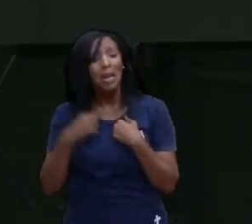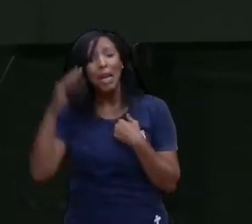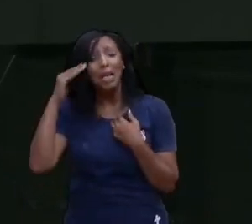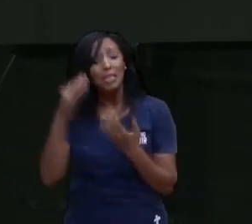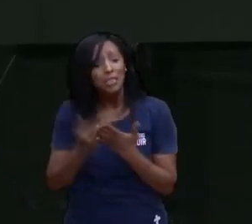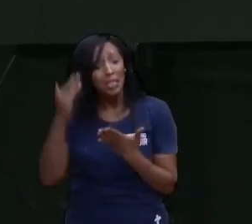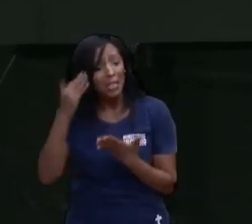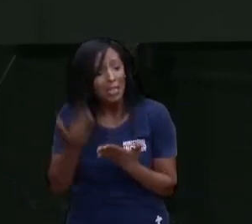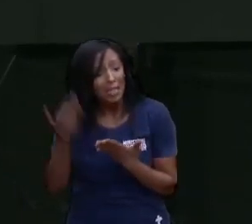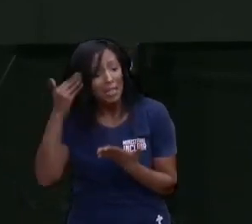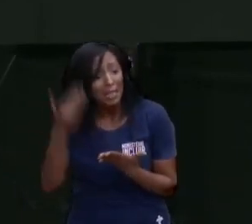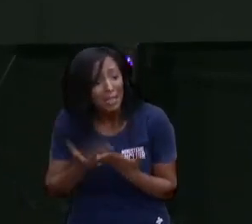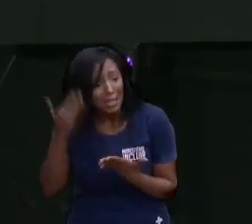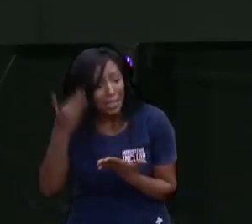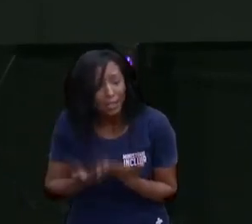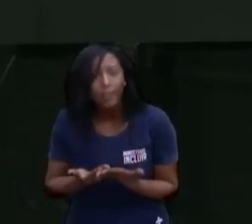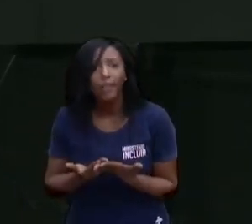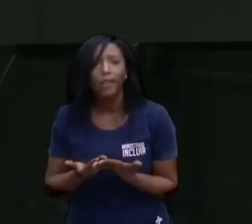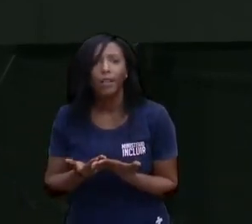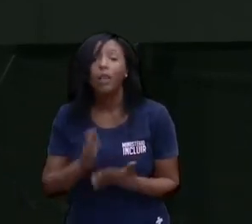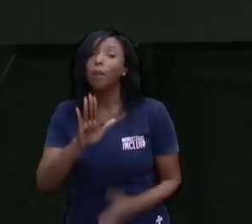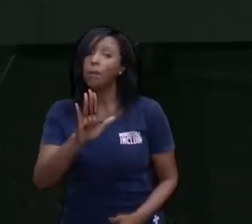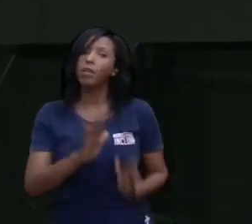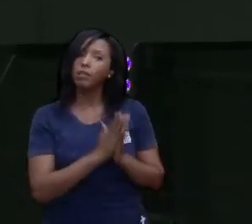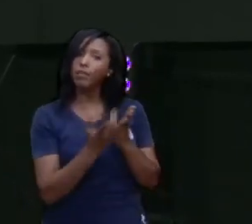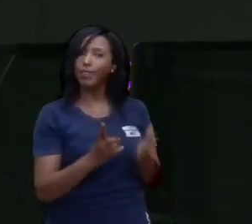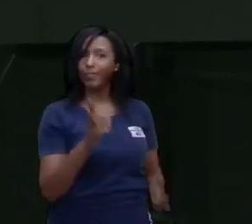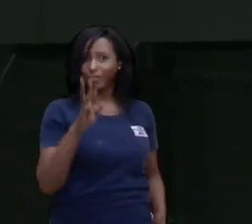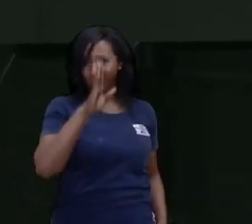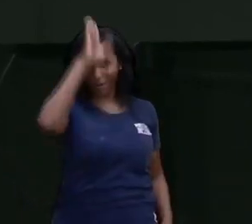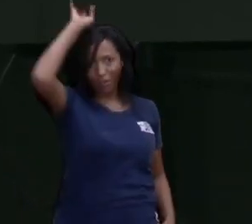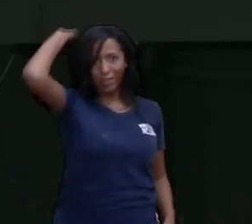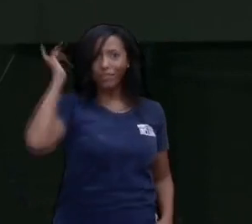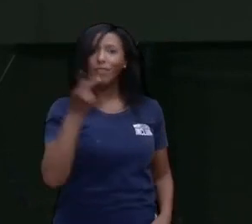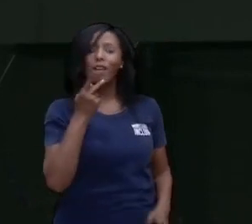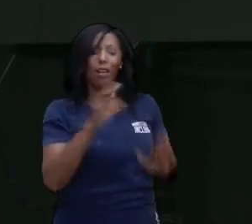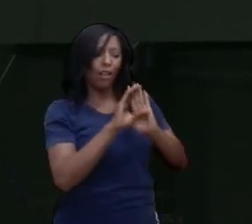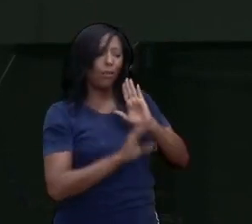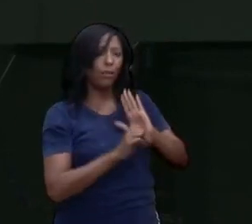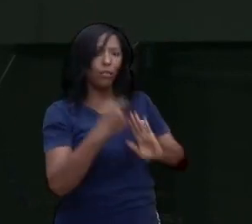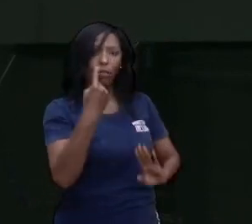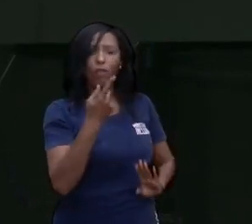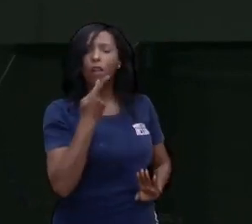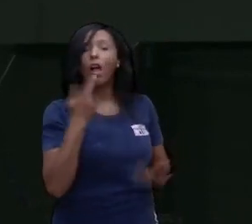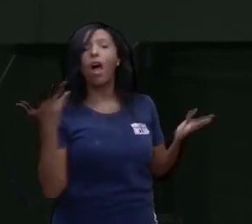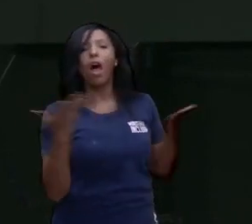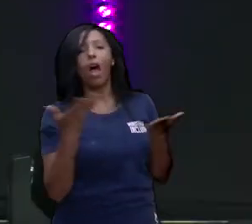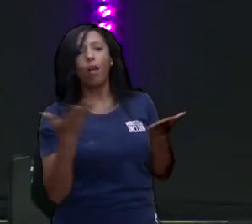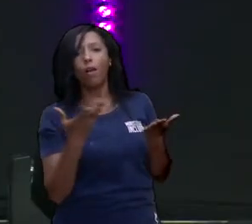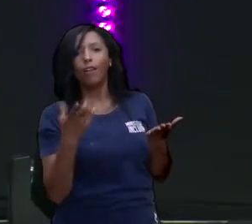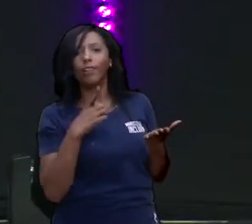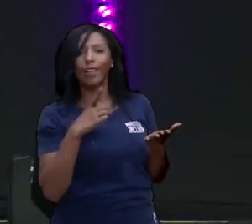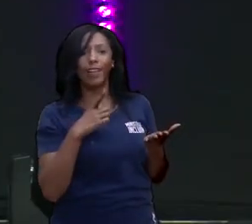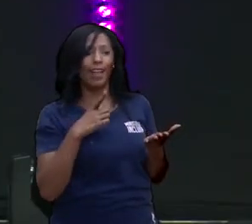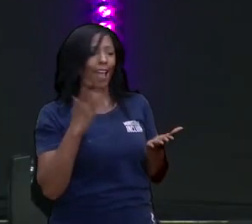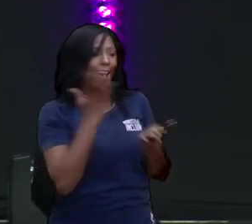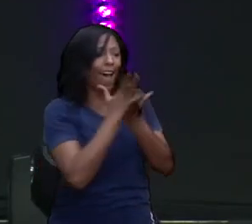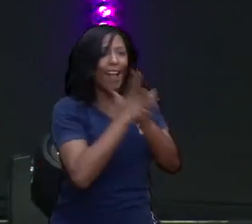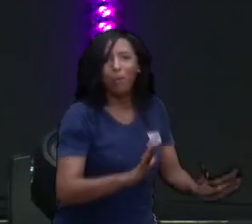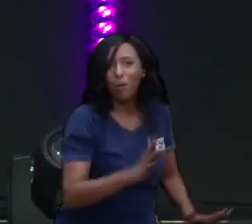mas aí Romanos 8 Versículo um diz assim portanto agora já não há condenação para os que estão